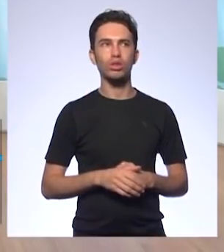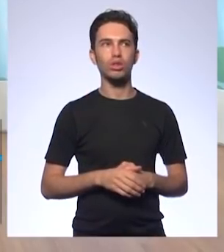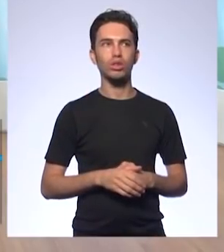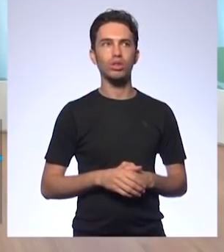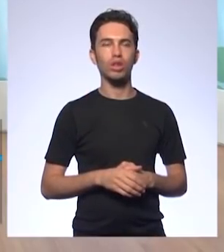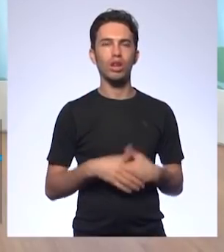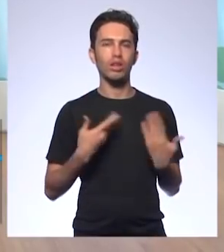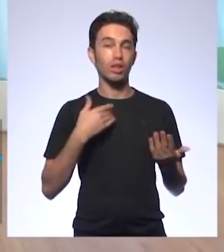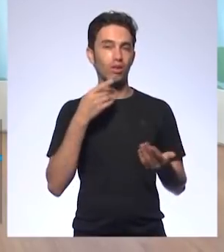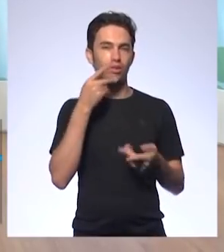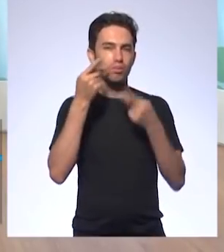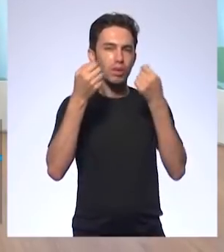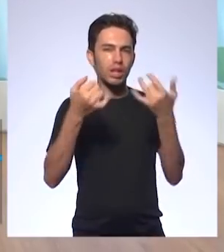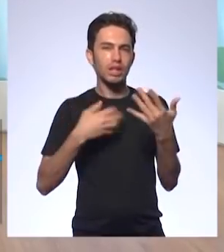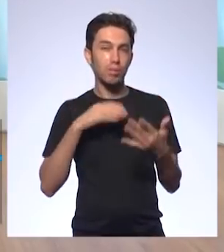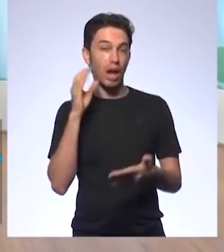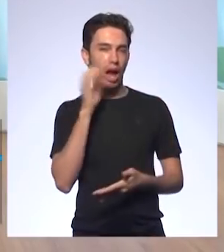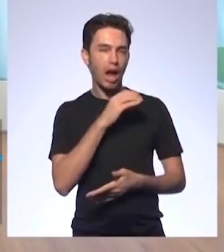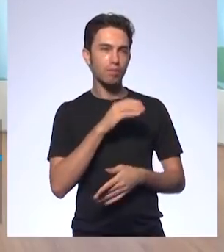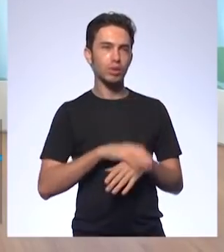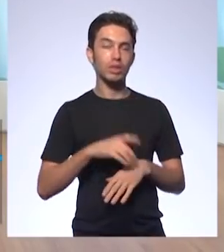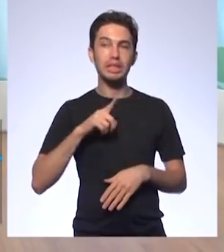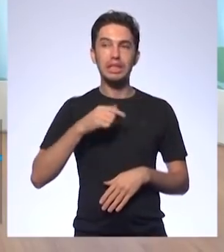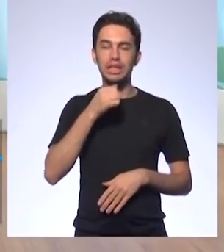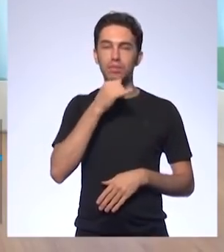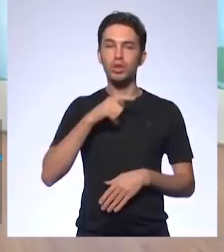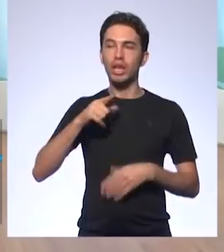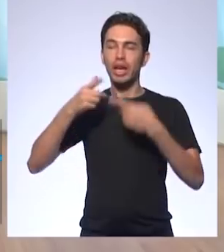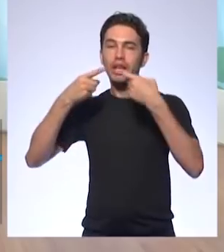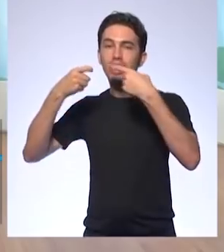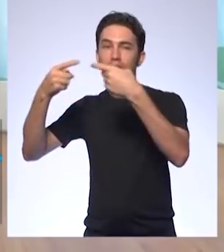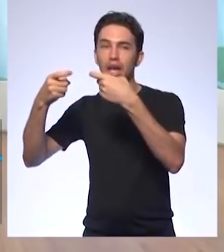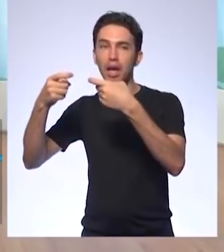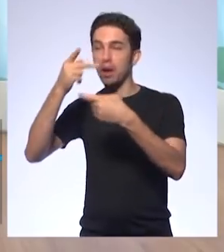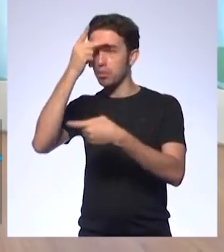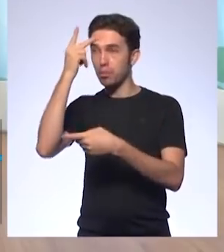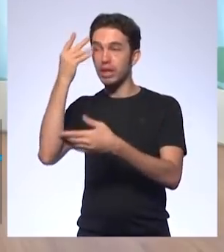bem rápido, né? Quando tinha guerras, quem perdia a guerra virava